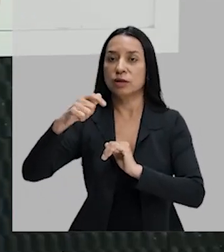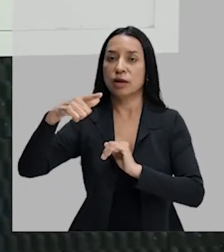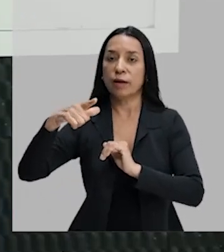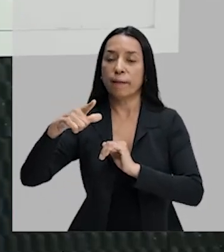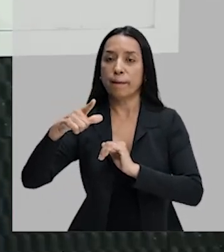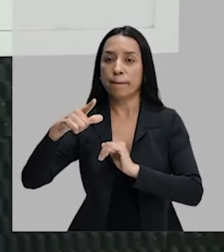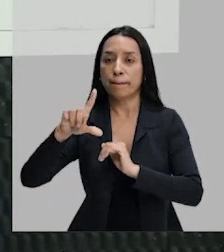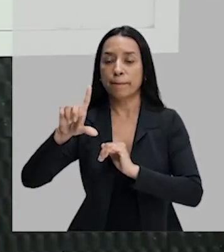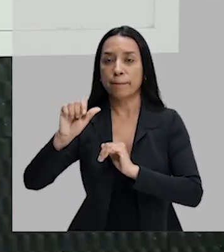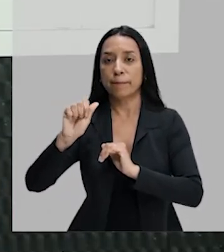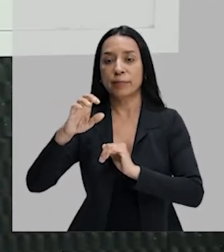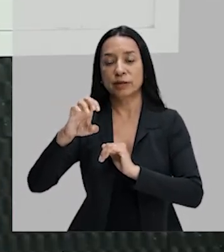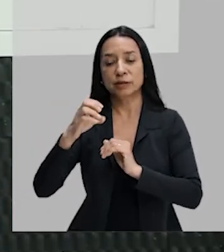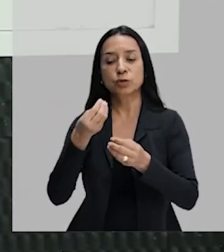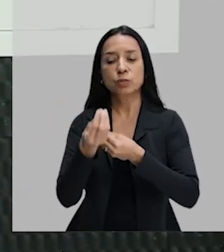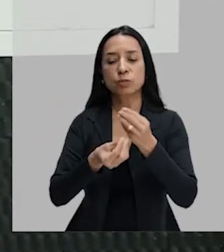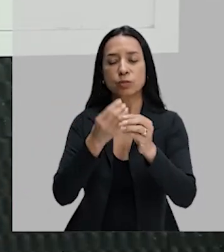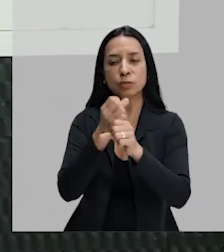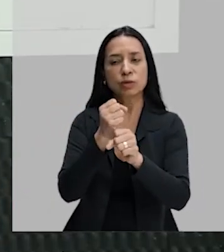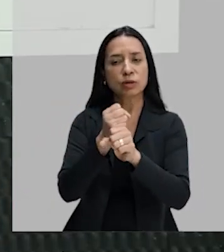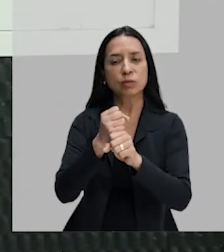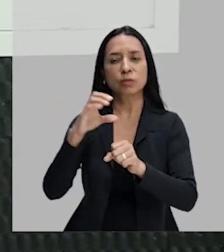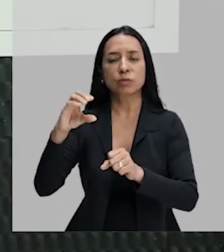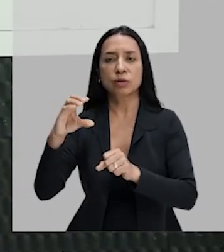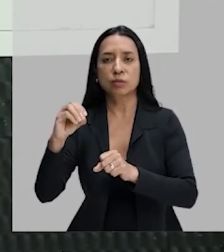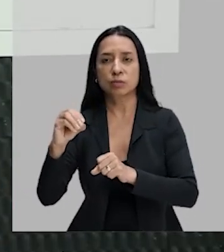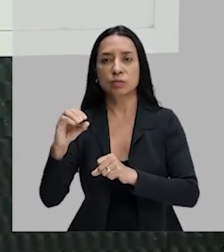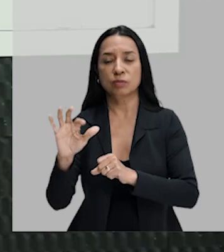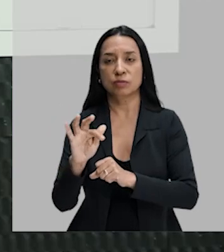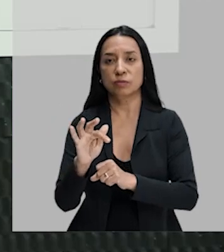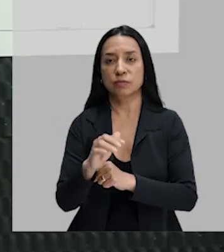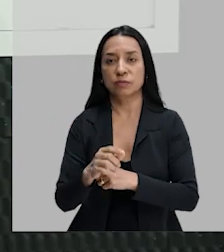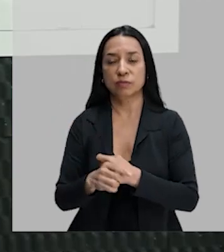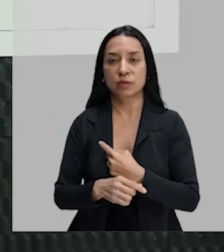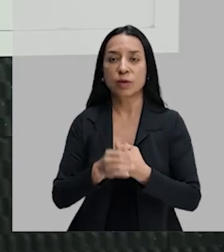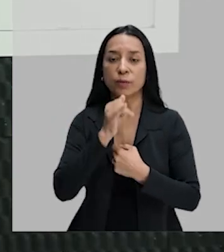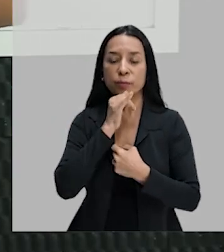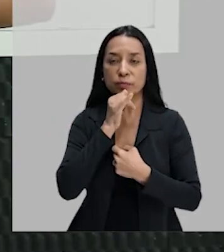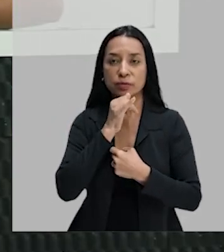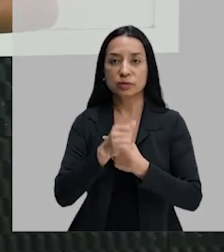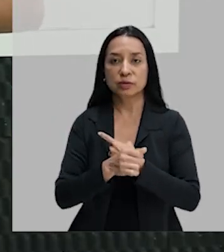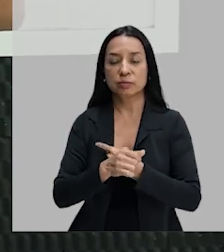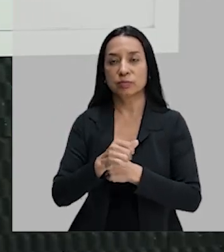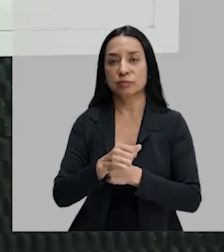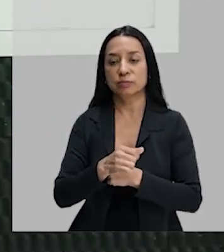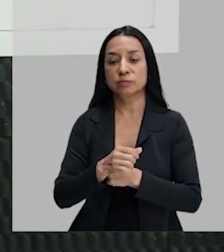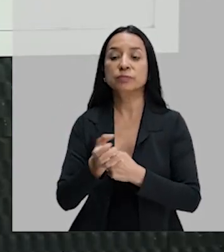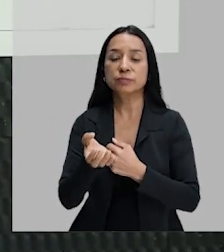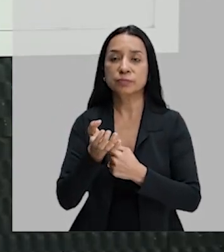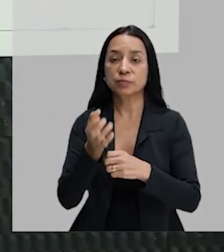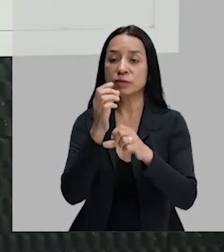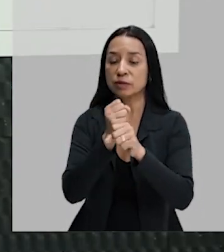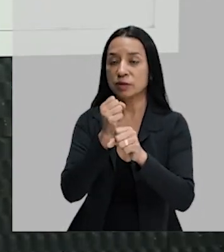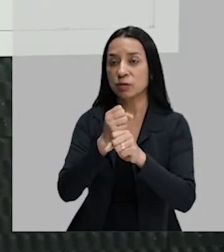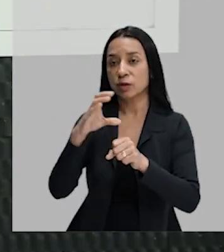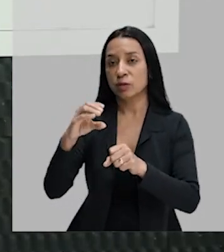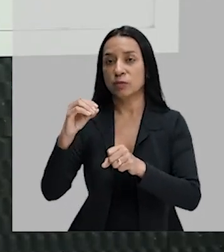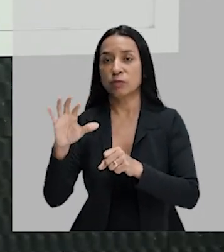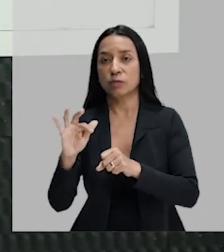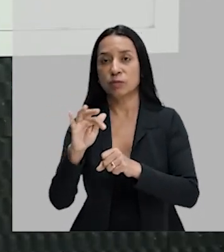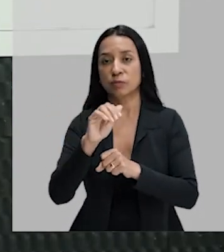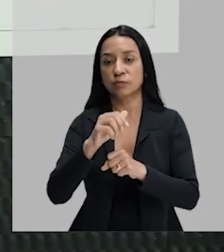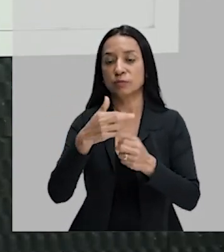como é que se calcula esse cofator por exemplo quero calcular o cofator do elemento a32 Então vai ser menos